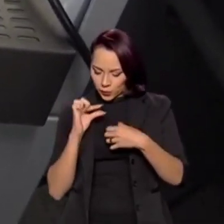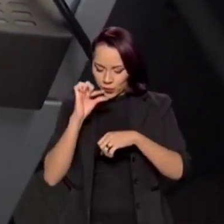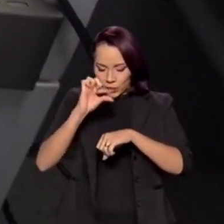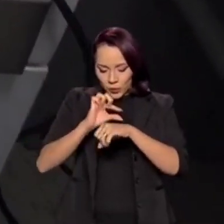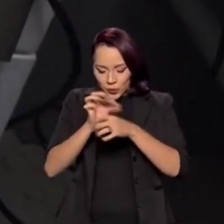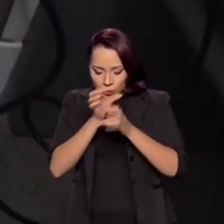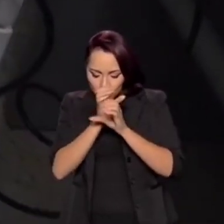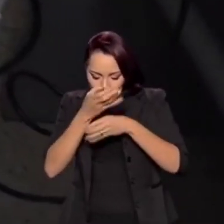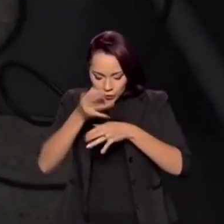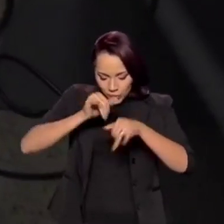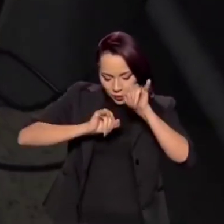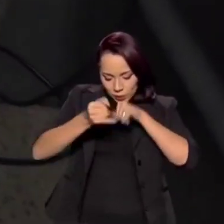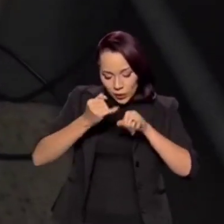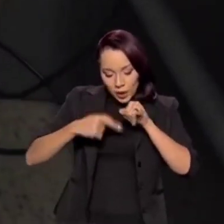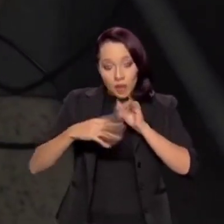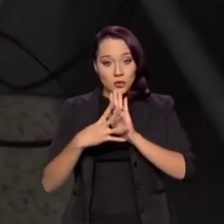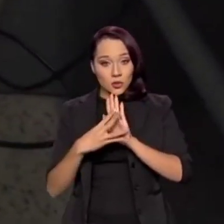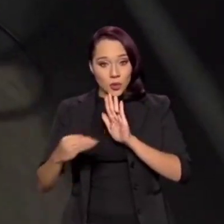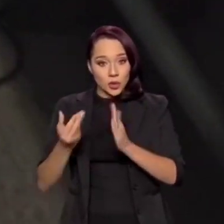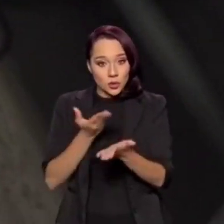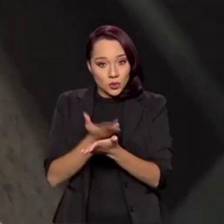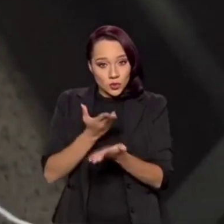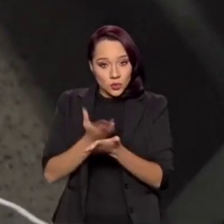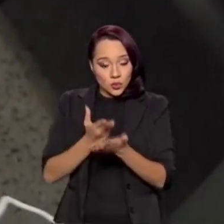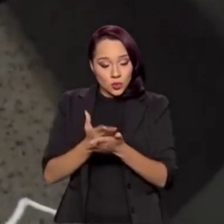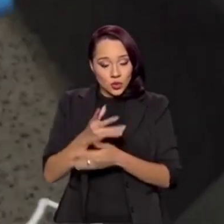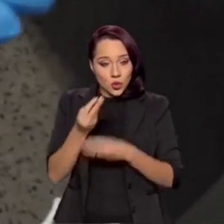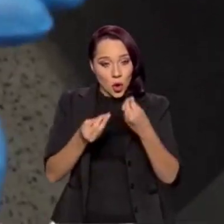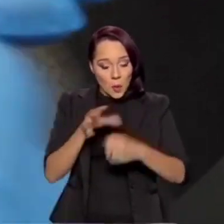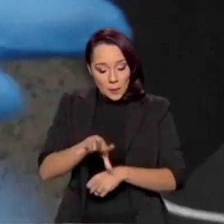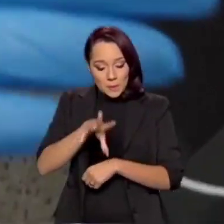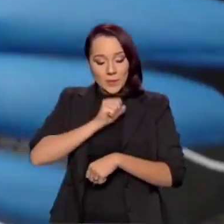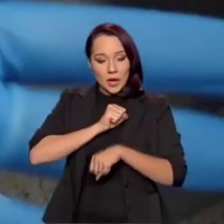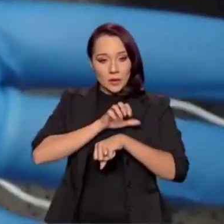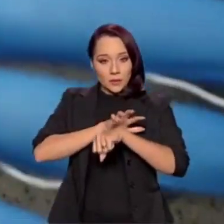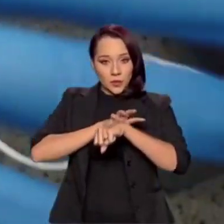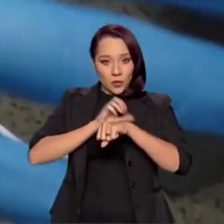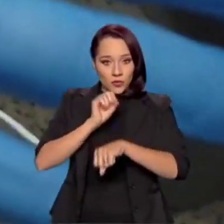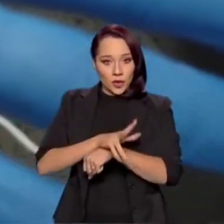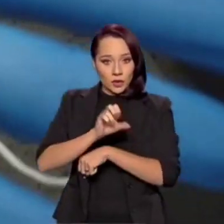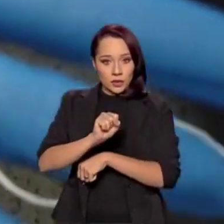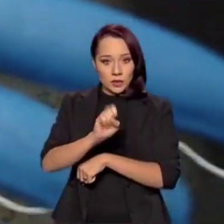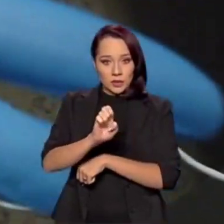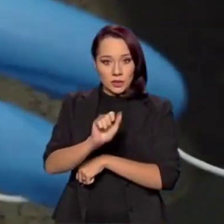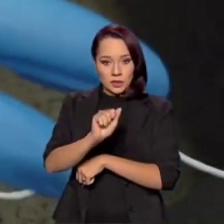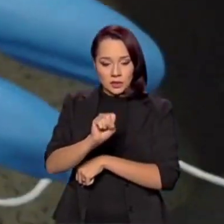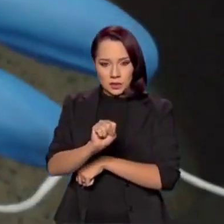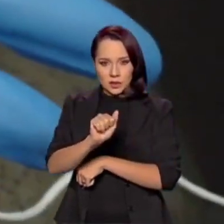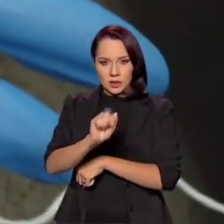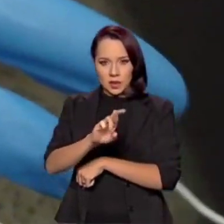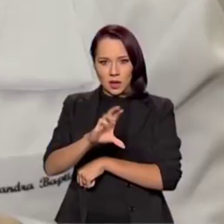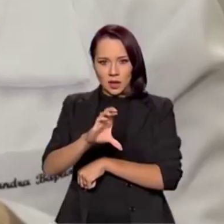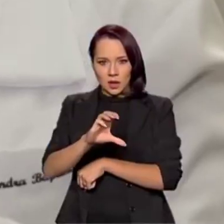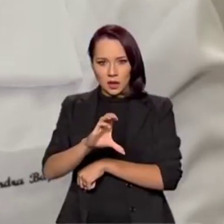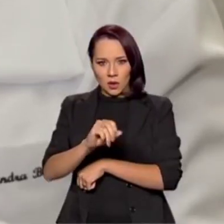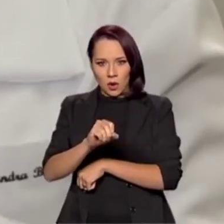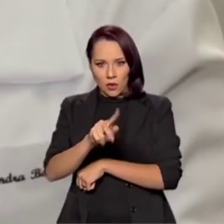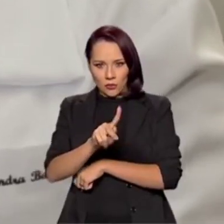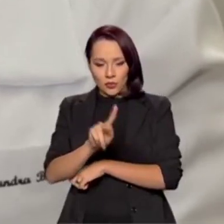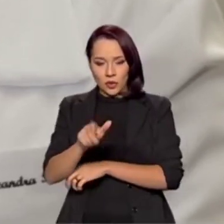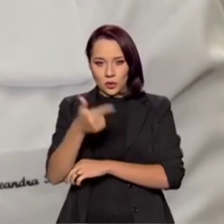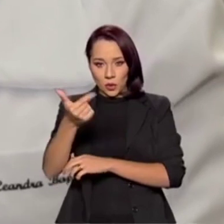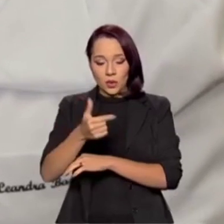servisse tanto de modelo de estudo, né, da infecção do vírus SARS-CoV-2 com o tecido